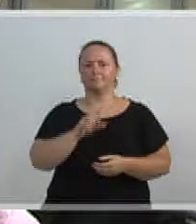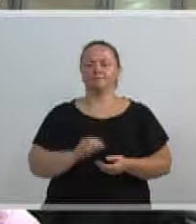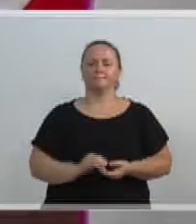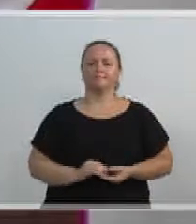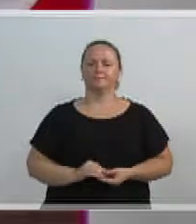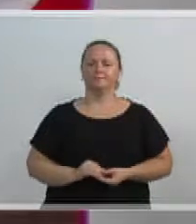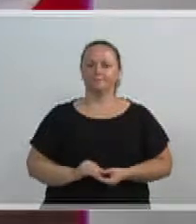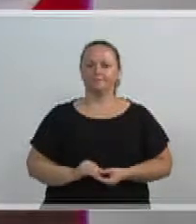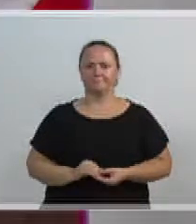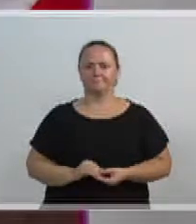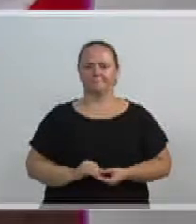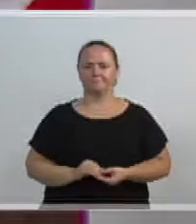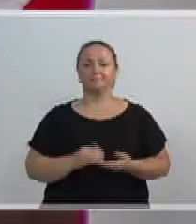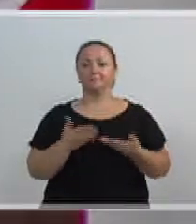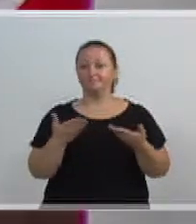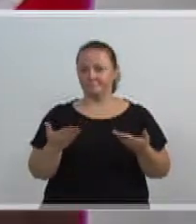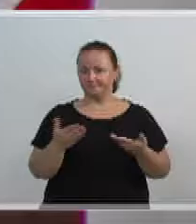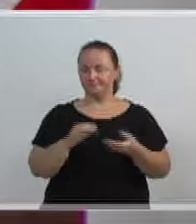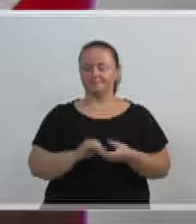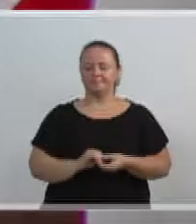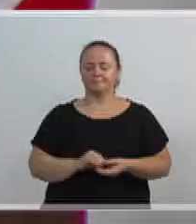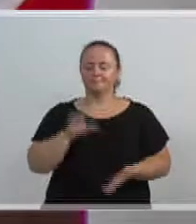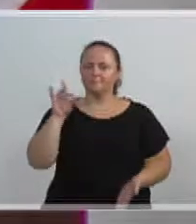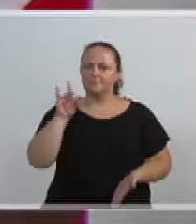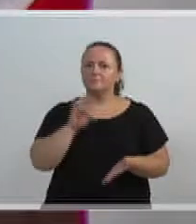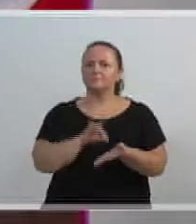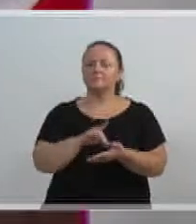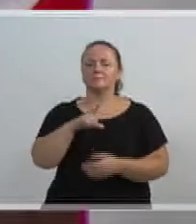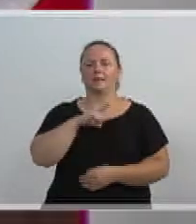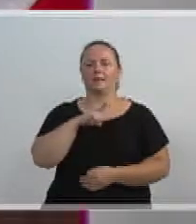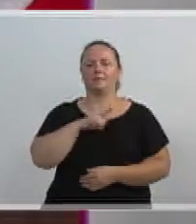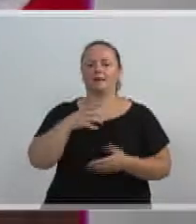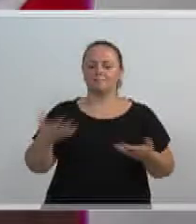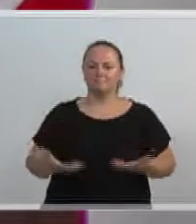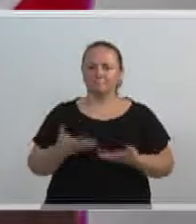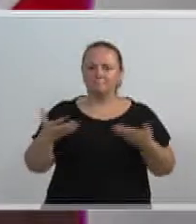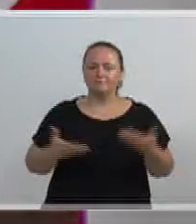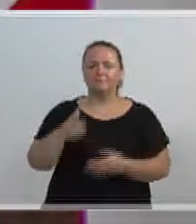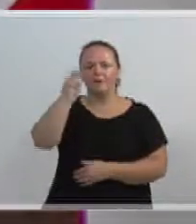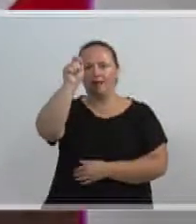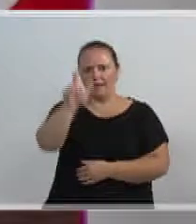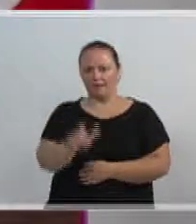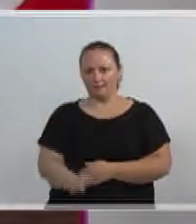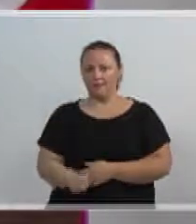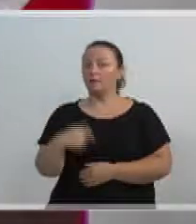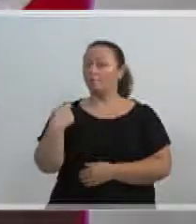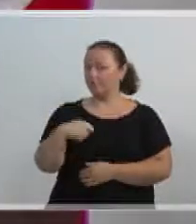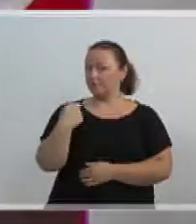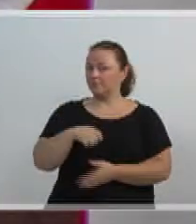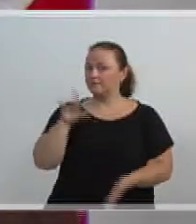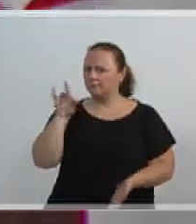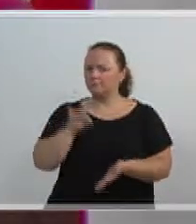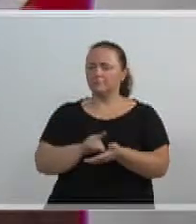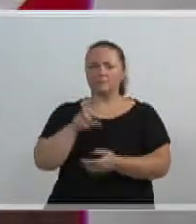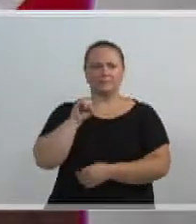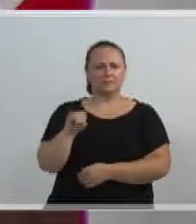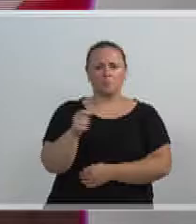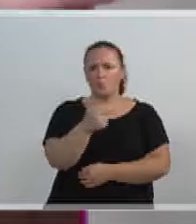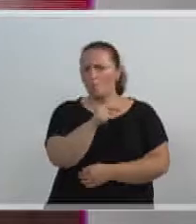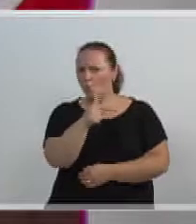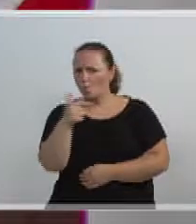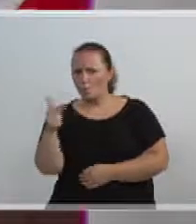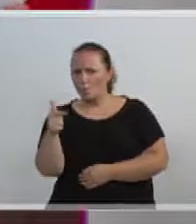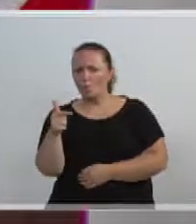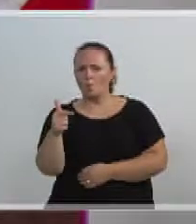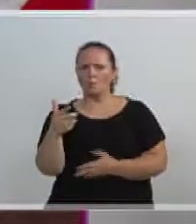Bom, como eu falei aí, realmente há um incentivo para os atletas, e isso tem que haver, viu, Jens? Se não tiver competição, não